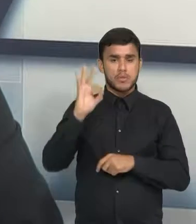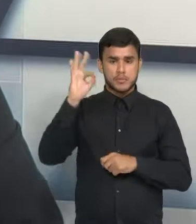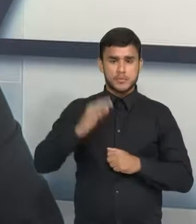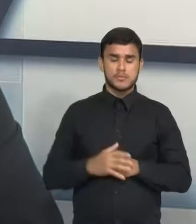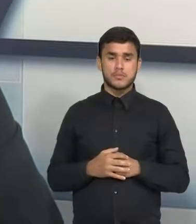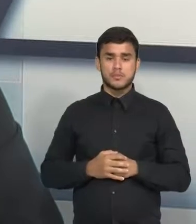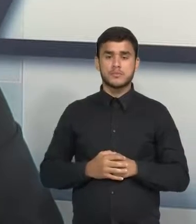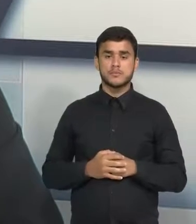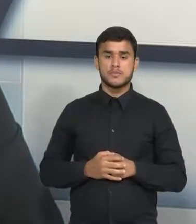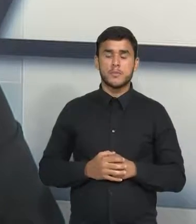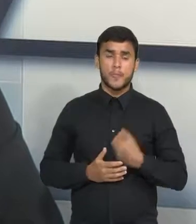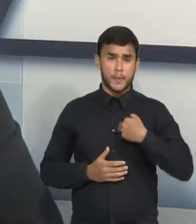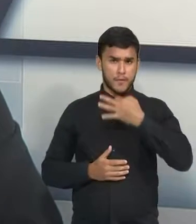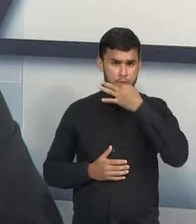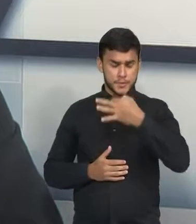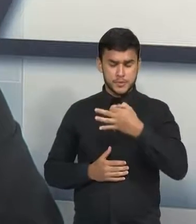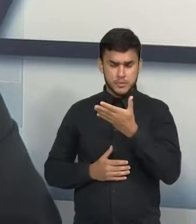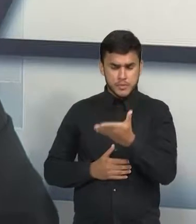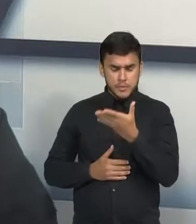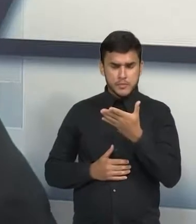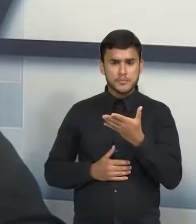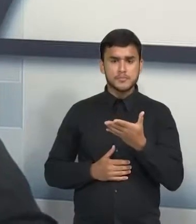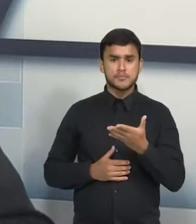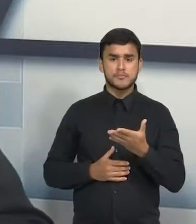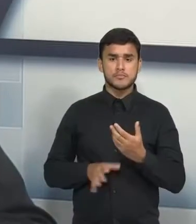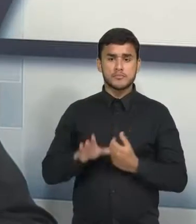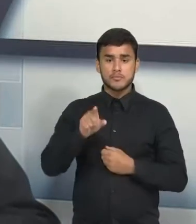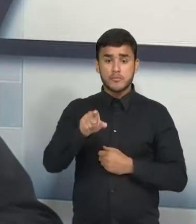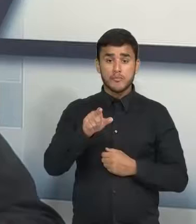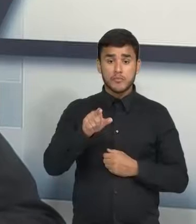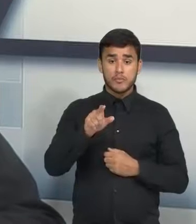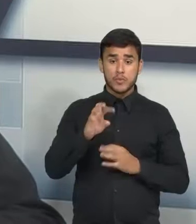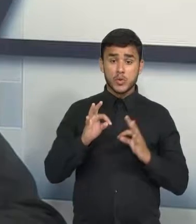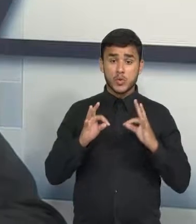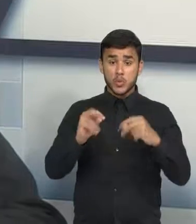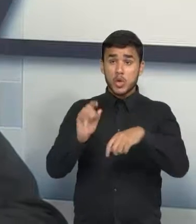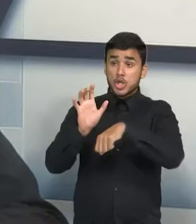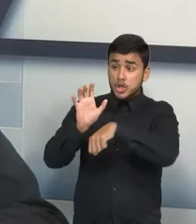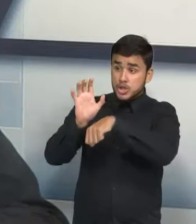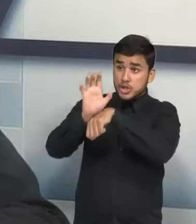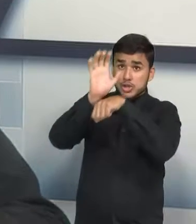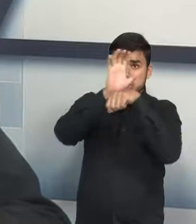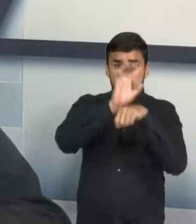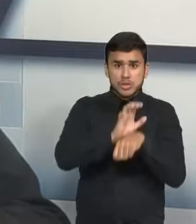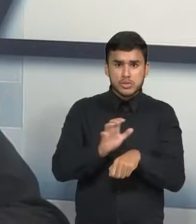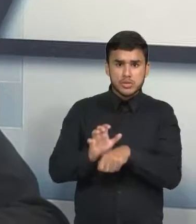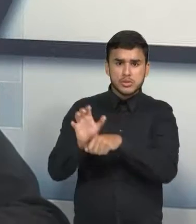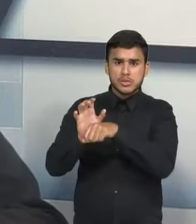Isso aqui para mim é o mais importante. Então, não é no espaço da unidade